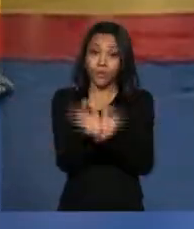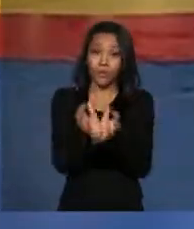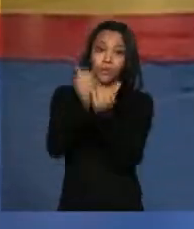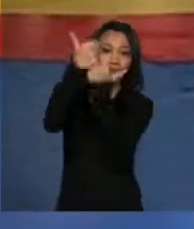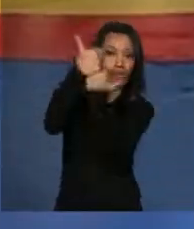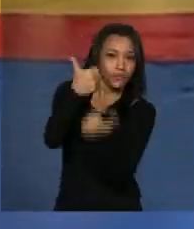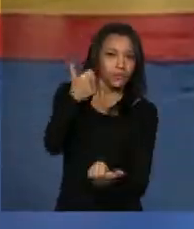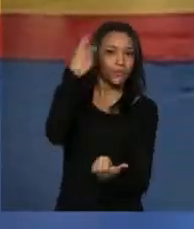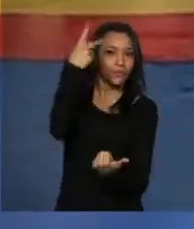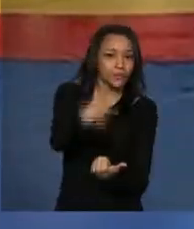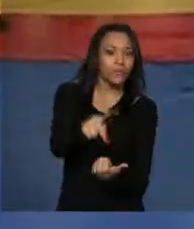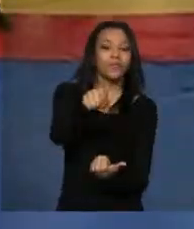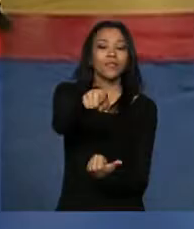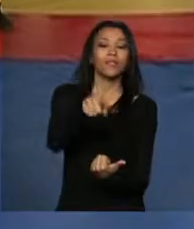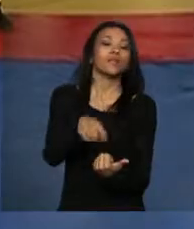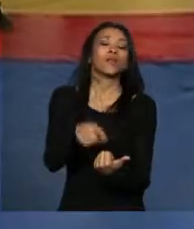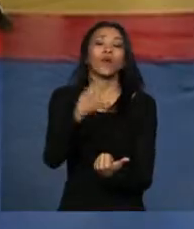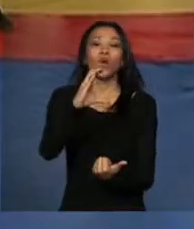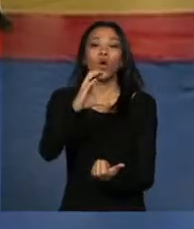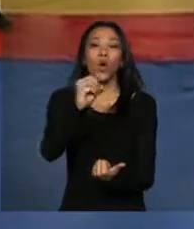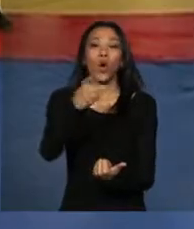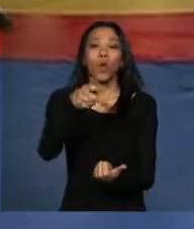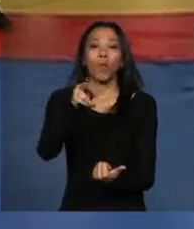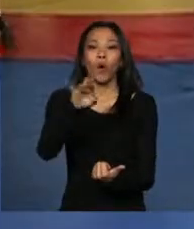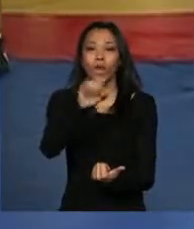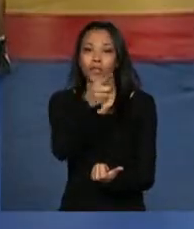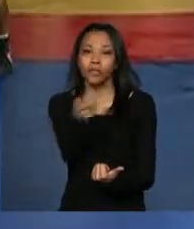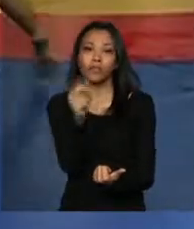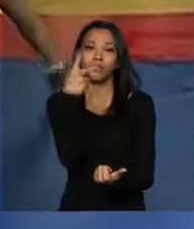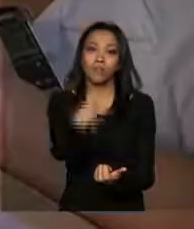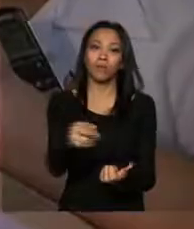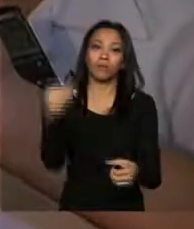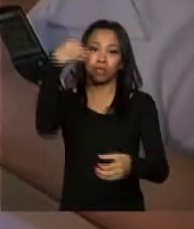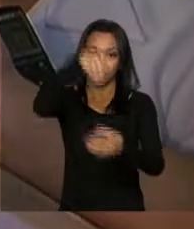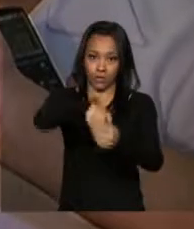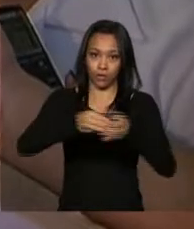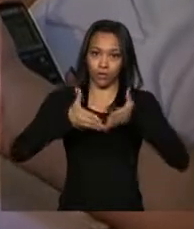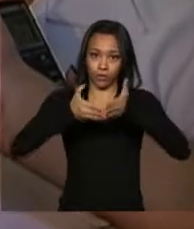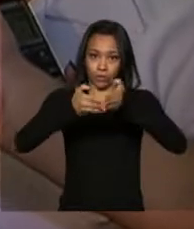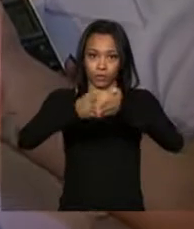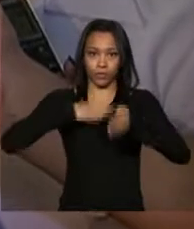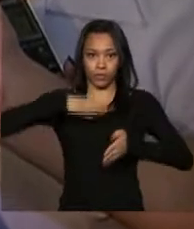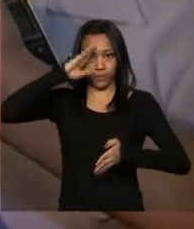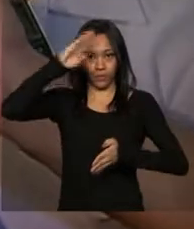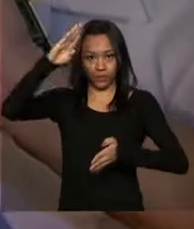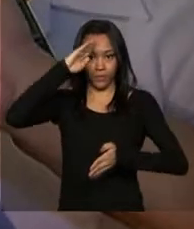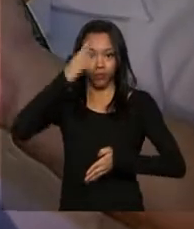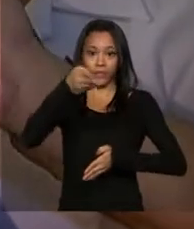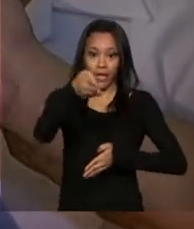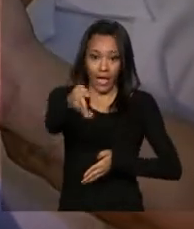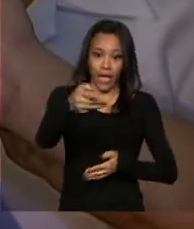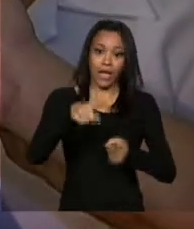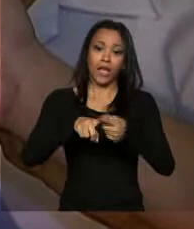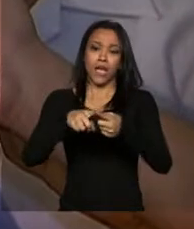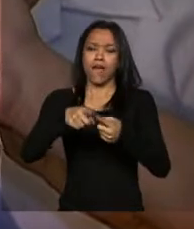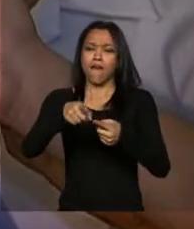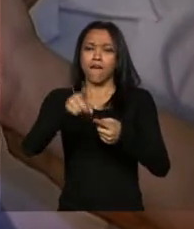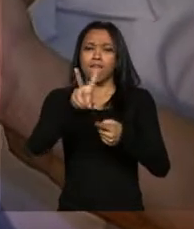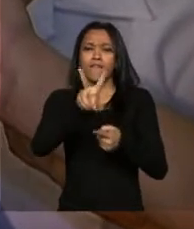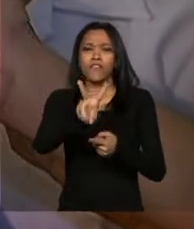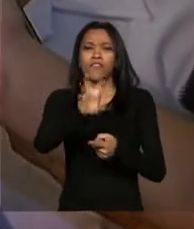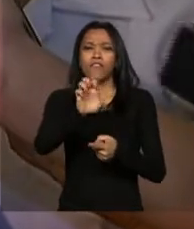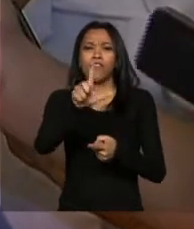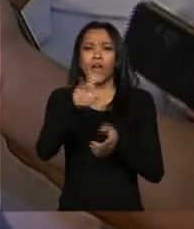pelo Programa de Incorporação de Atletas de Alto Rendimento nas Forças Armadas. Kaene Kunze, campeã mundial de vela, junto